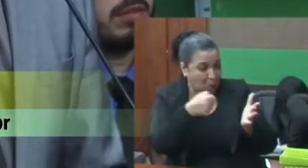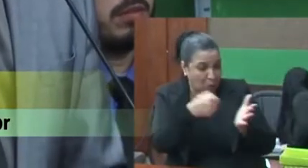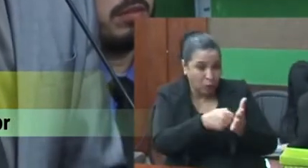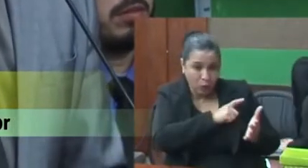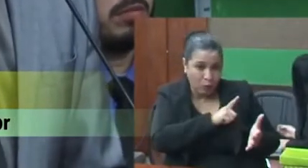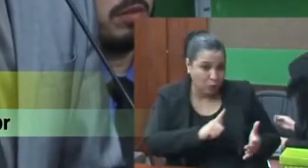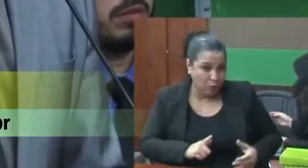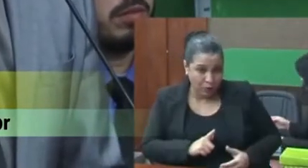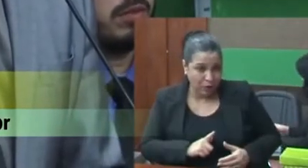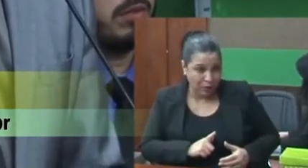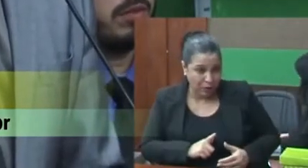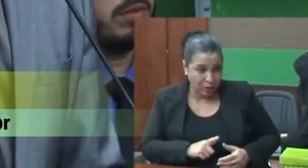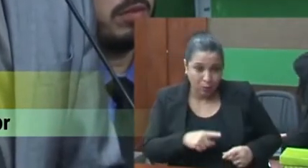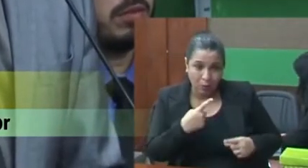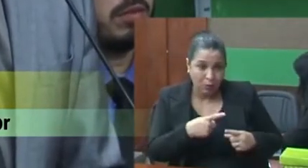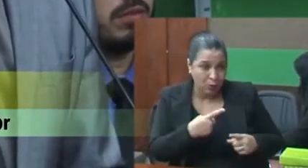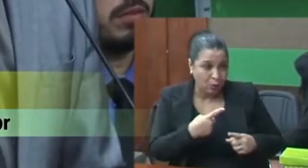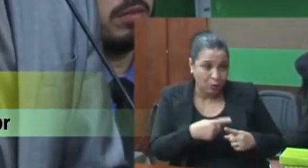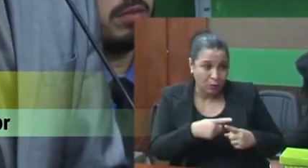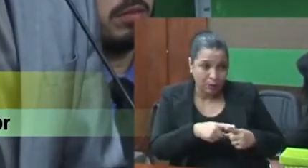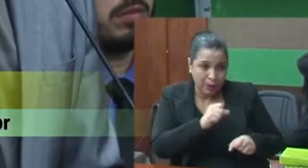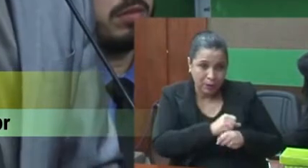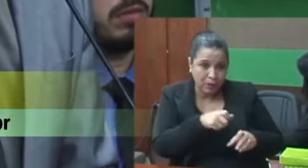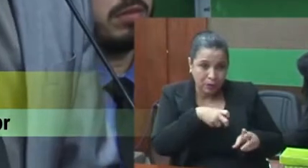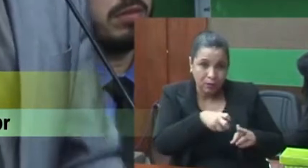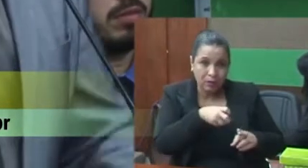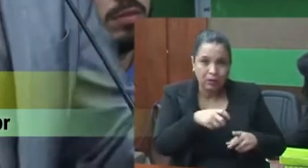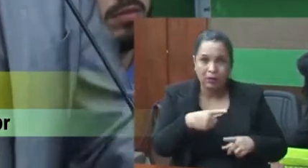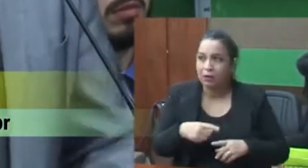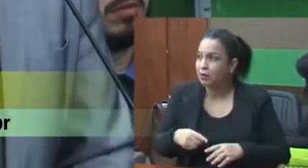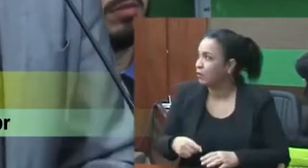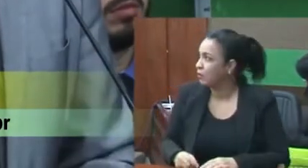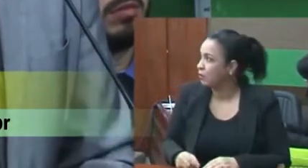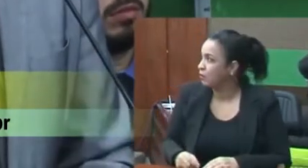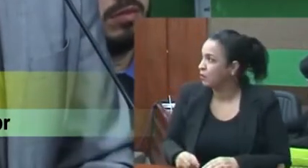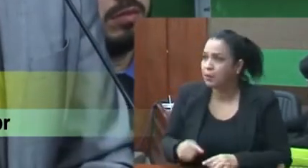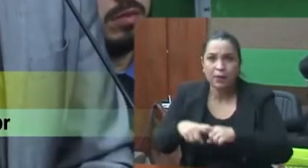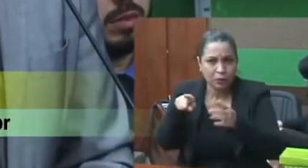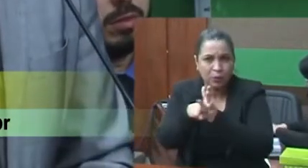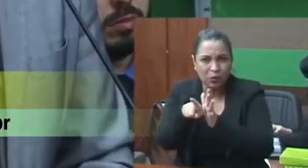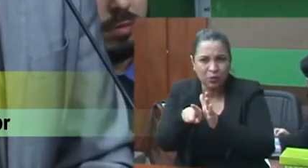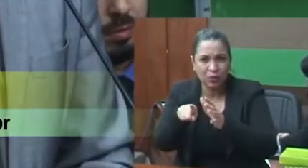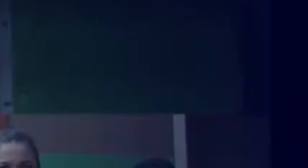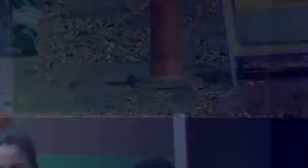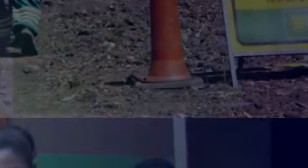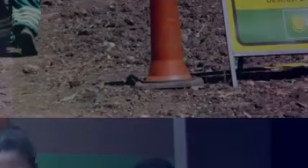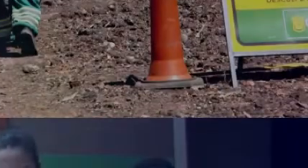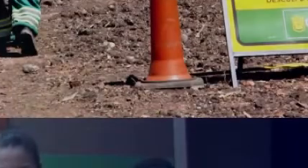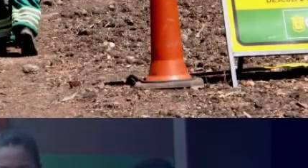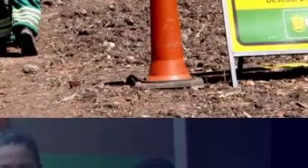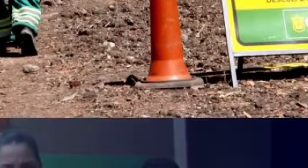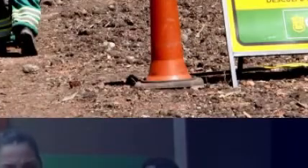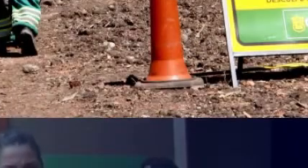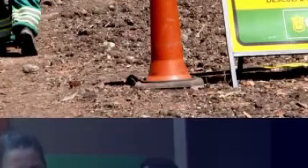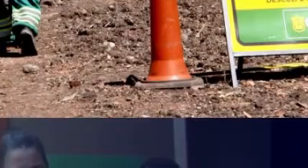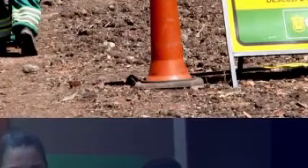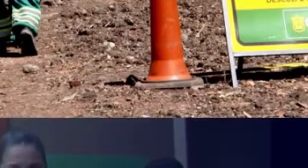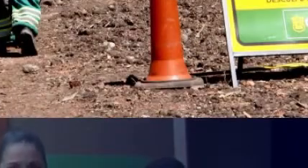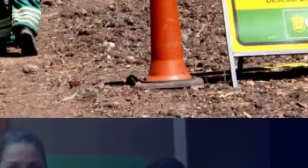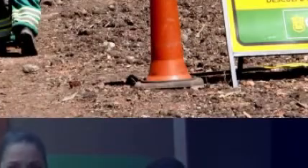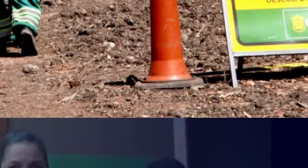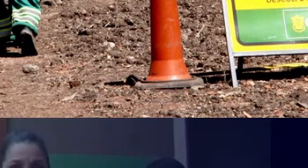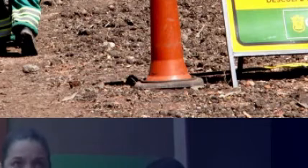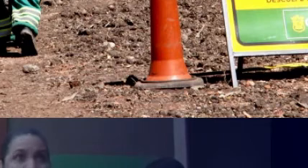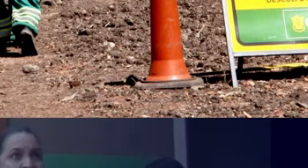governador sobre a questão do VLT, mas ele vai lá e tapa os buracos. Ele fala, eu